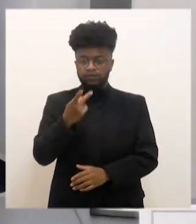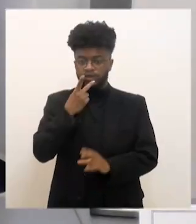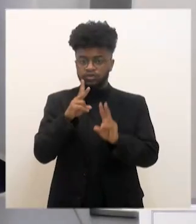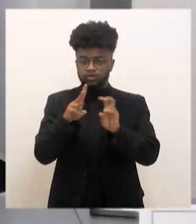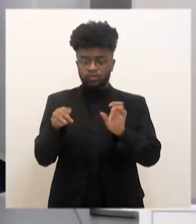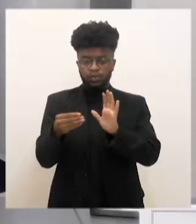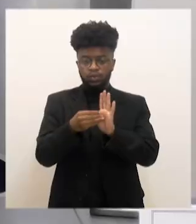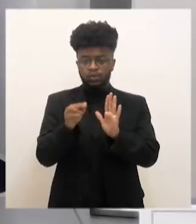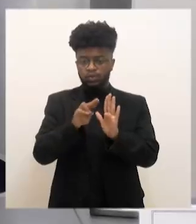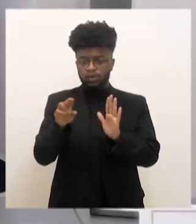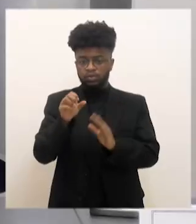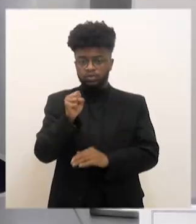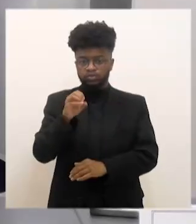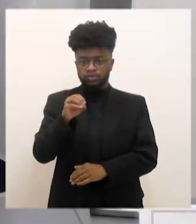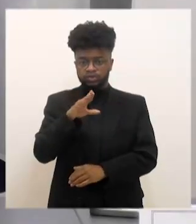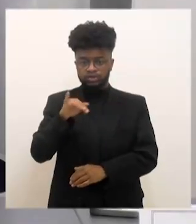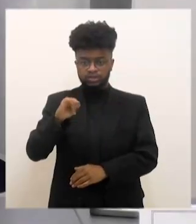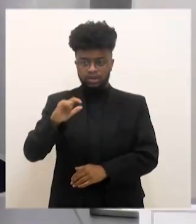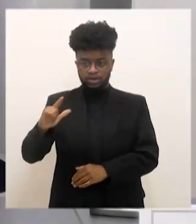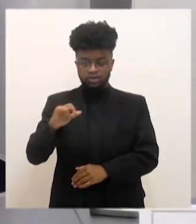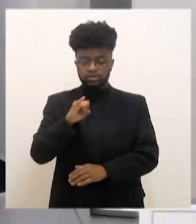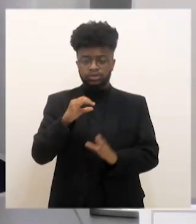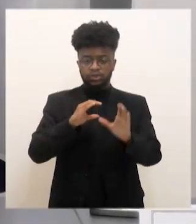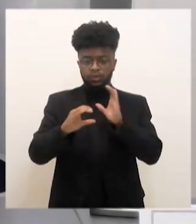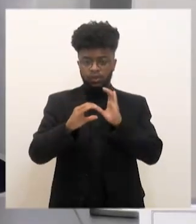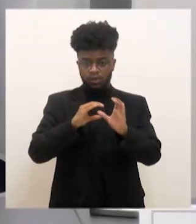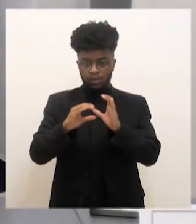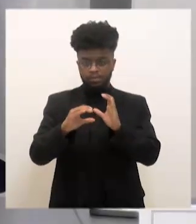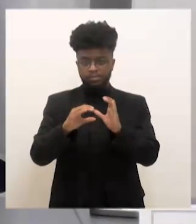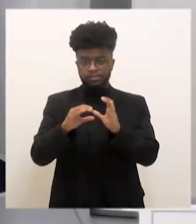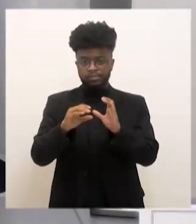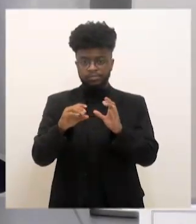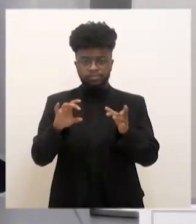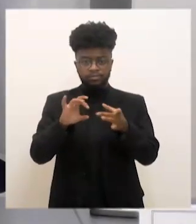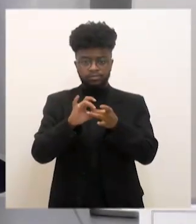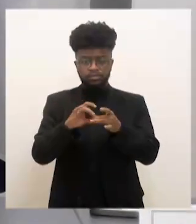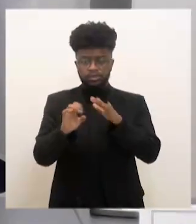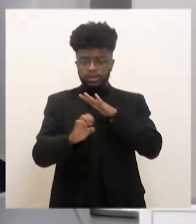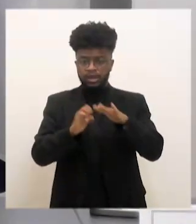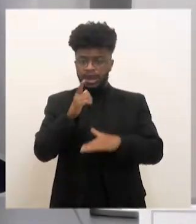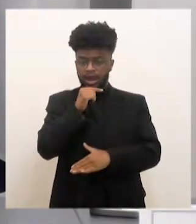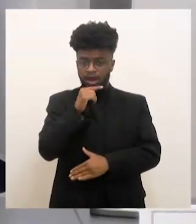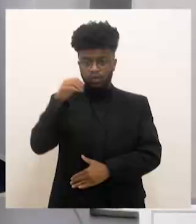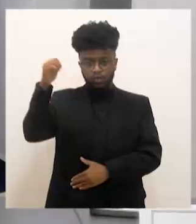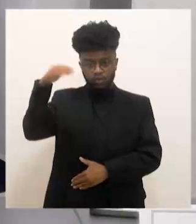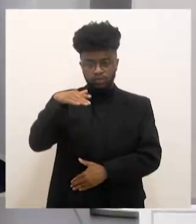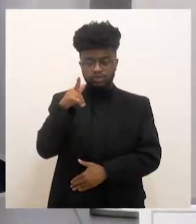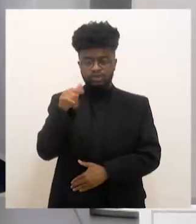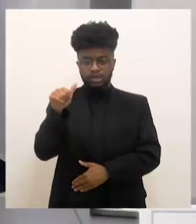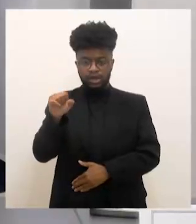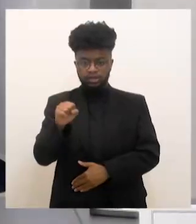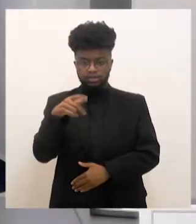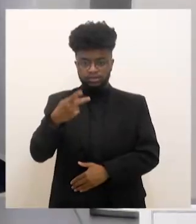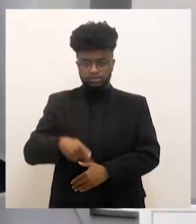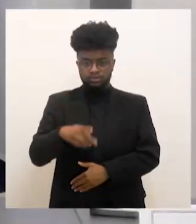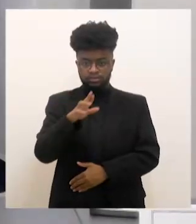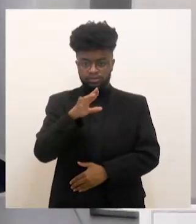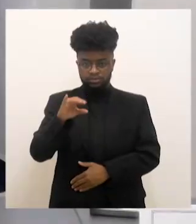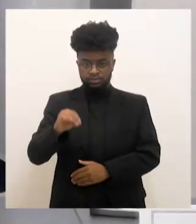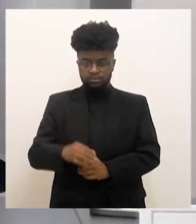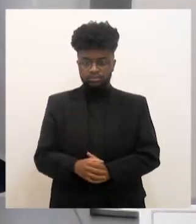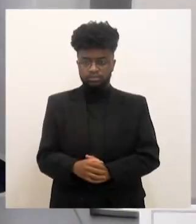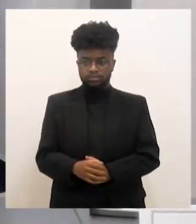nome social dos consumidores nas comunicações realizadas pelas concessionárias estaduais de água, luz e gás encanado no âmbito do Estado do Rio de